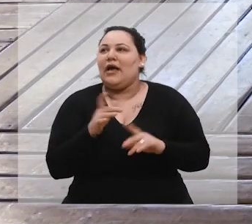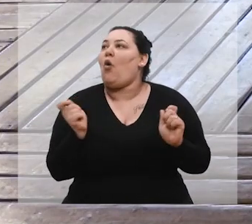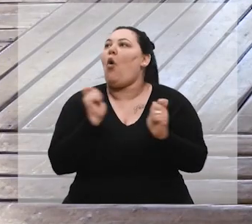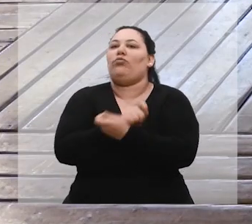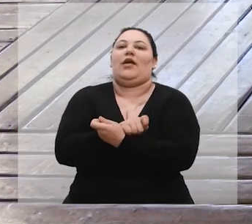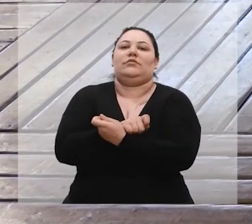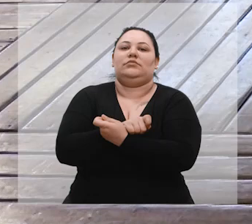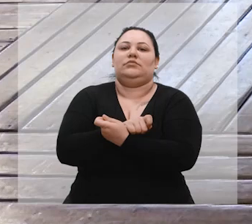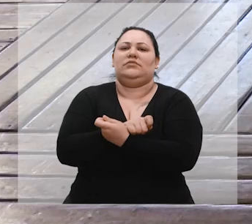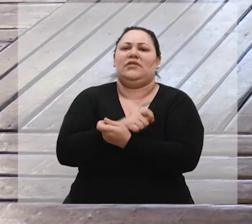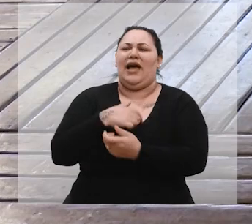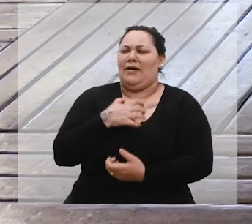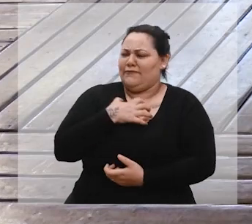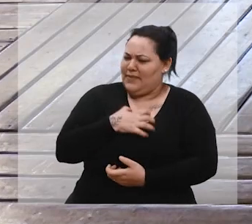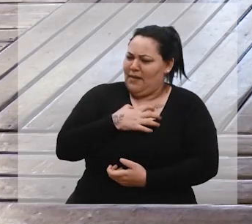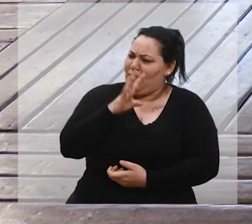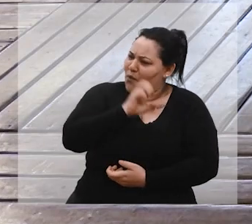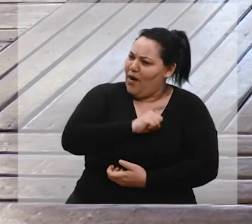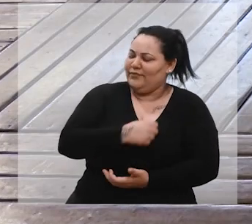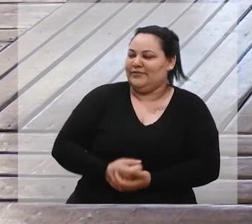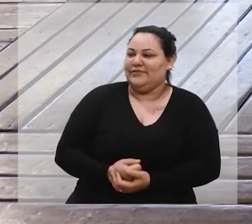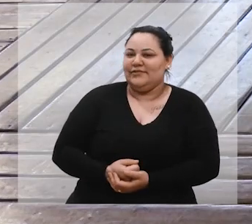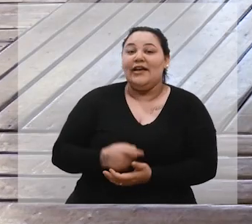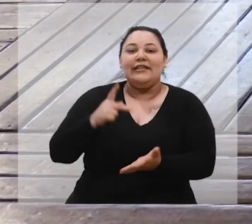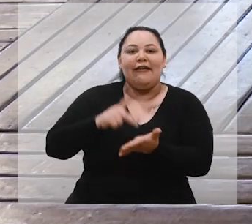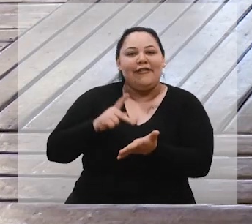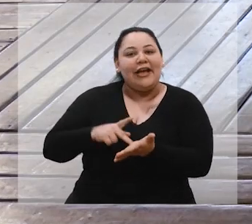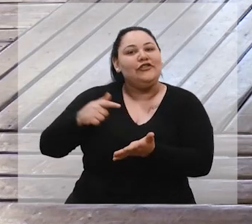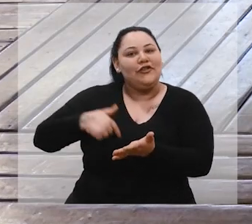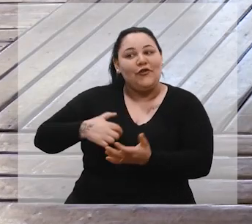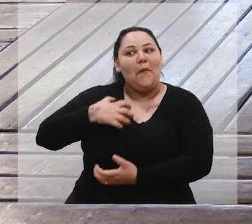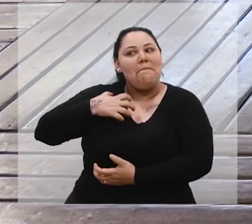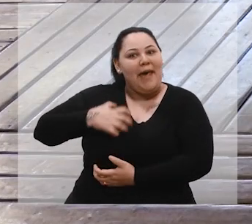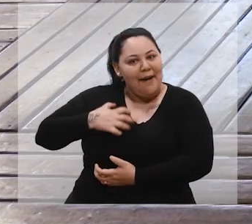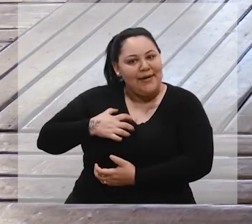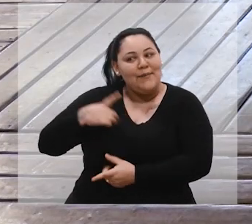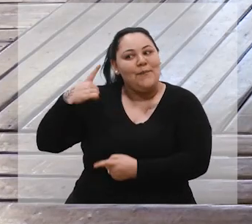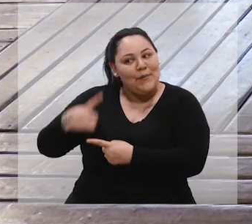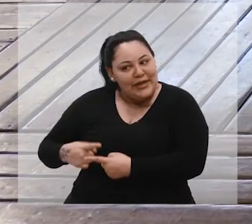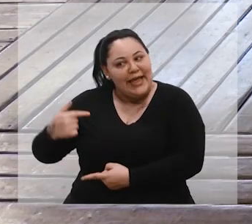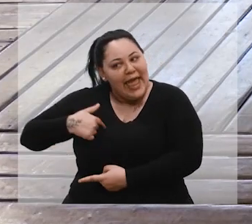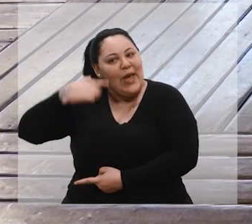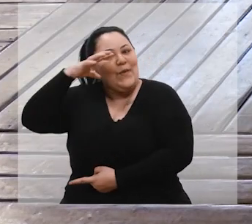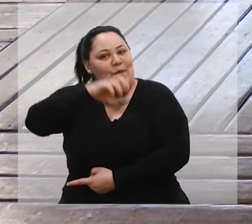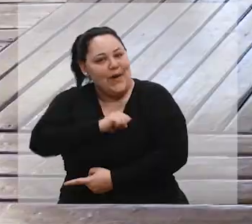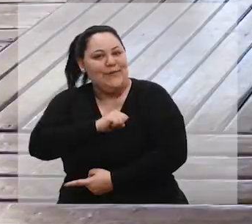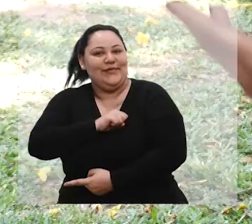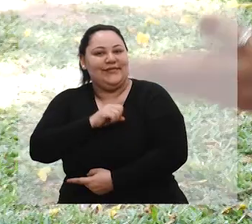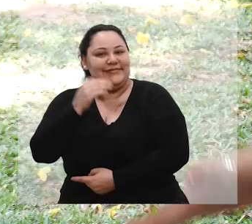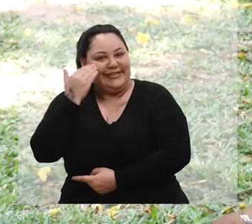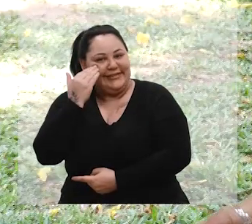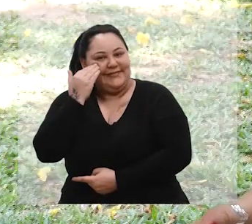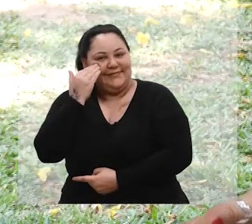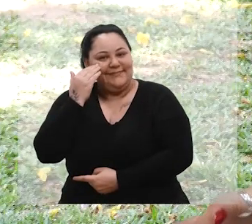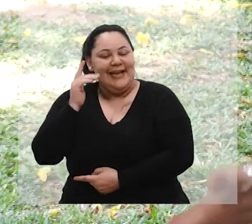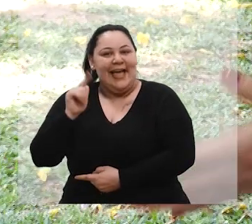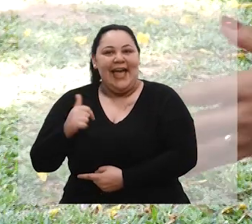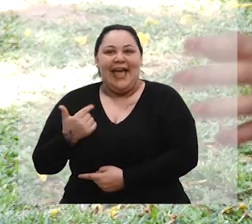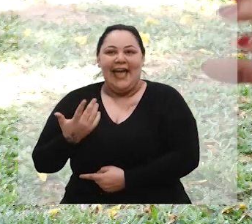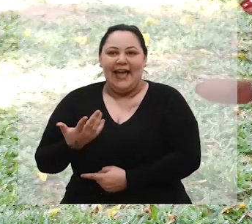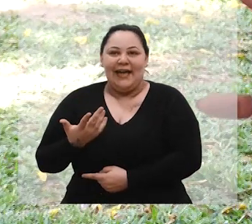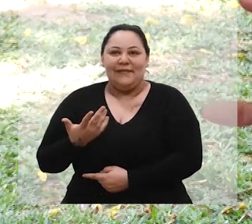me irrito, mas eu amo. Não, eu me irrito porque eu amo, né? Se não fosse o amor, também não seria irritação. E é um pouco